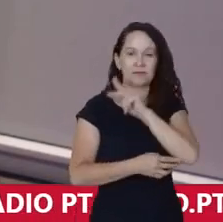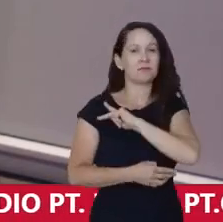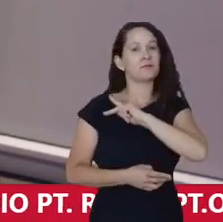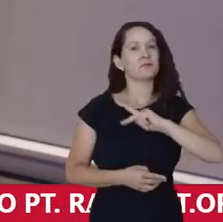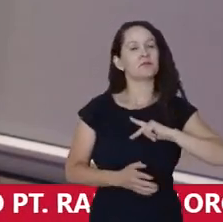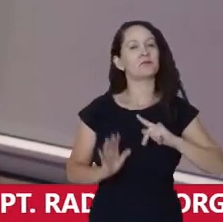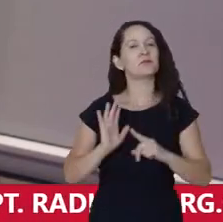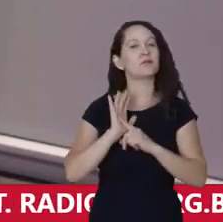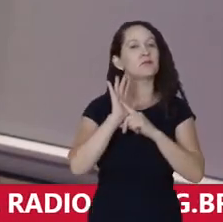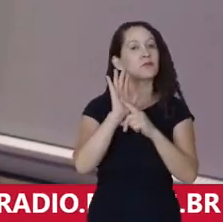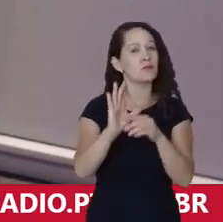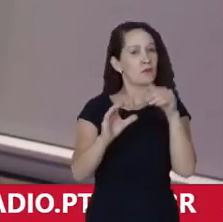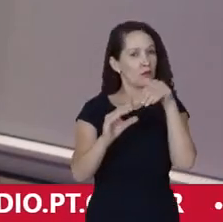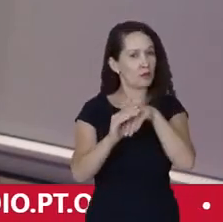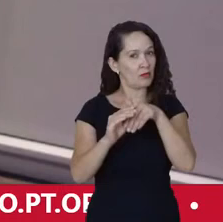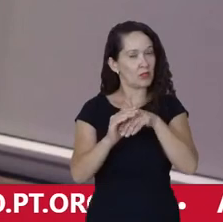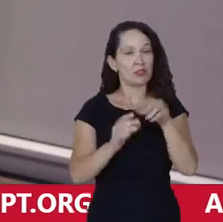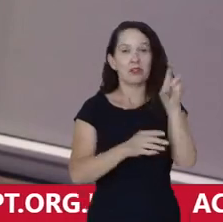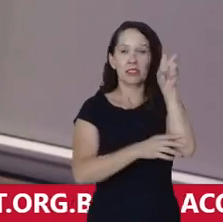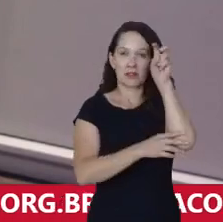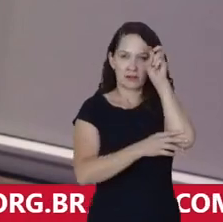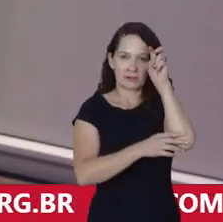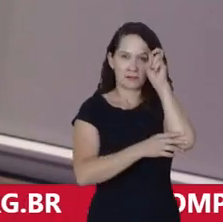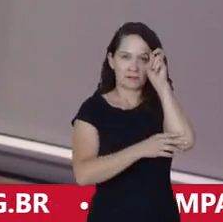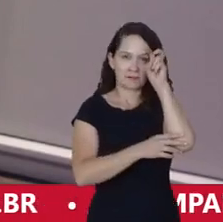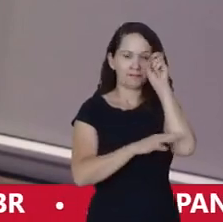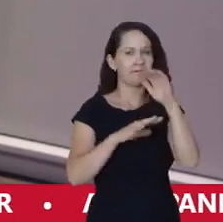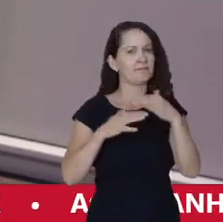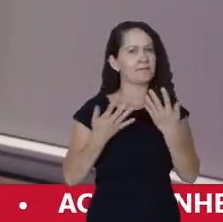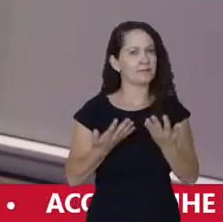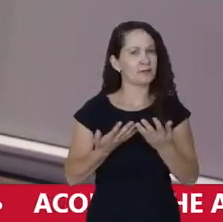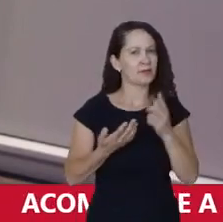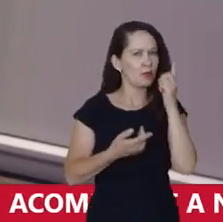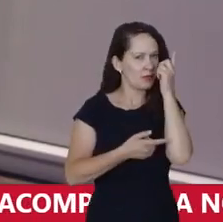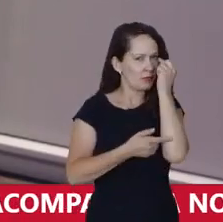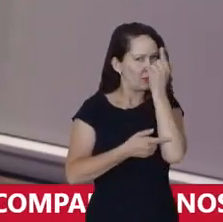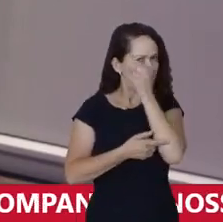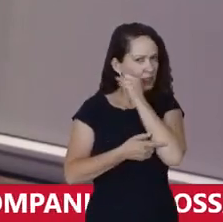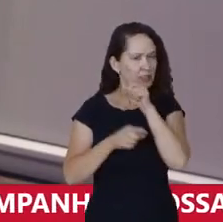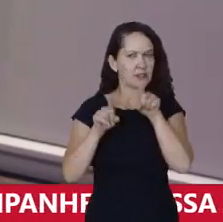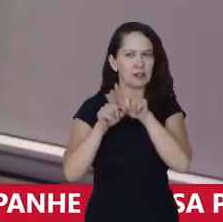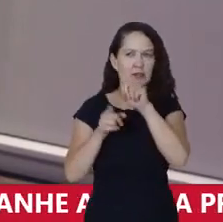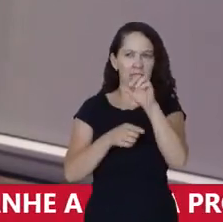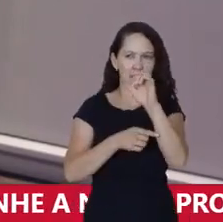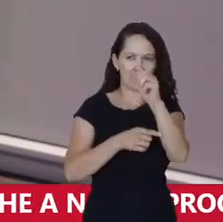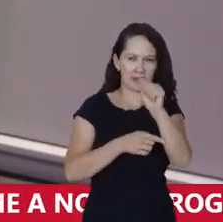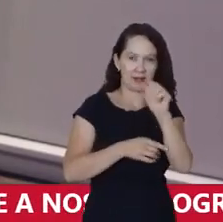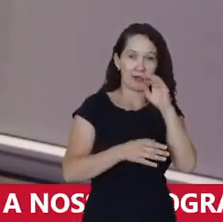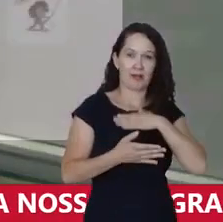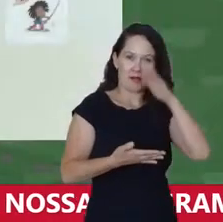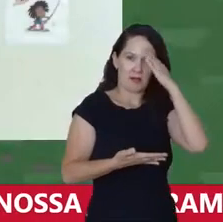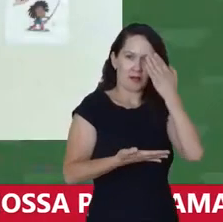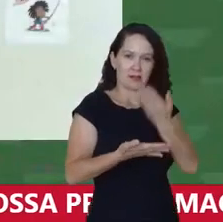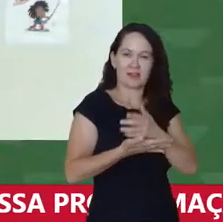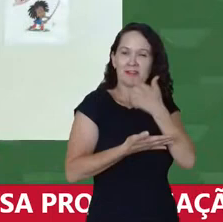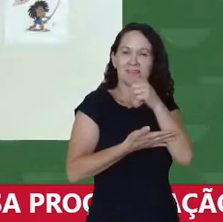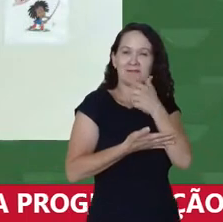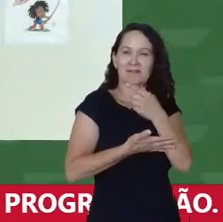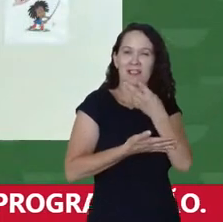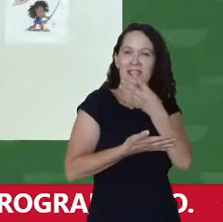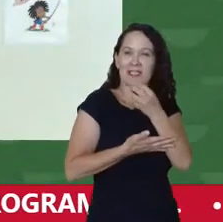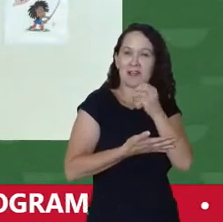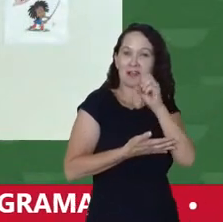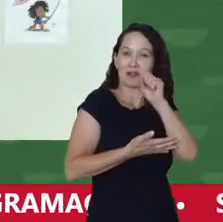vai colocar em votação na quinta-feira. Olha, o Bongás e Zeca, eu aposto que eles não têm esses